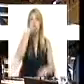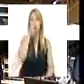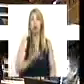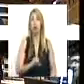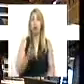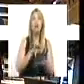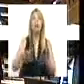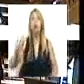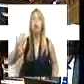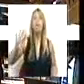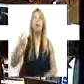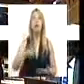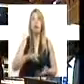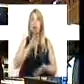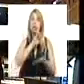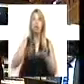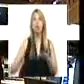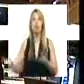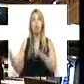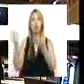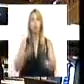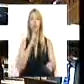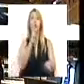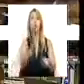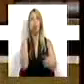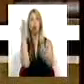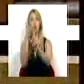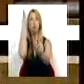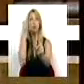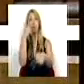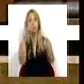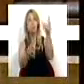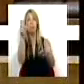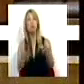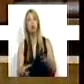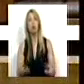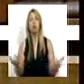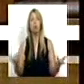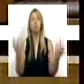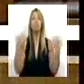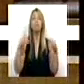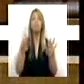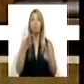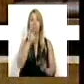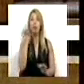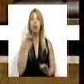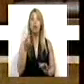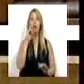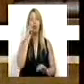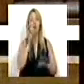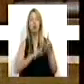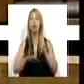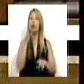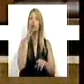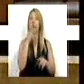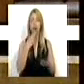do país e de apresentar respostas concretas aos cidadãos. Mas a questão, senhoras e senhores deputados,